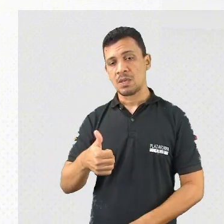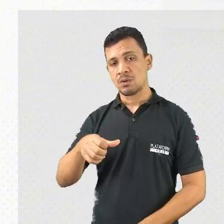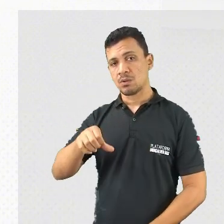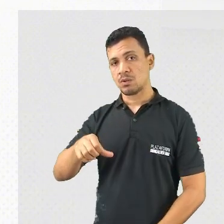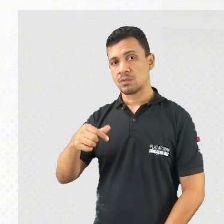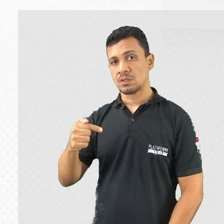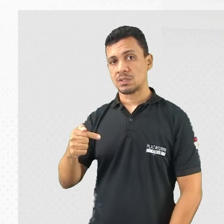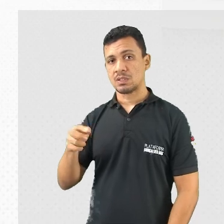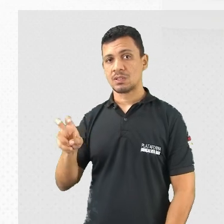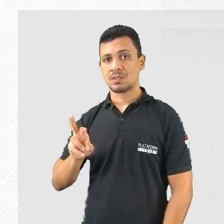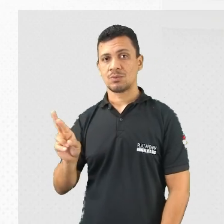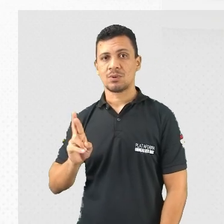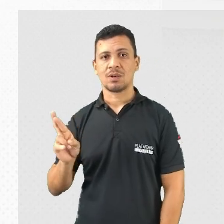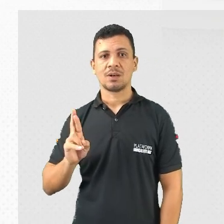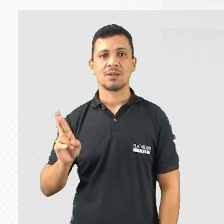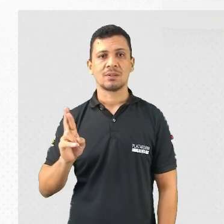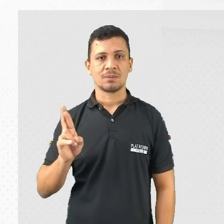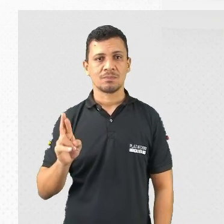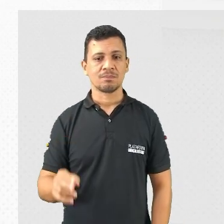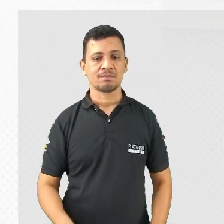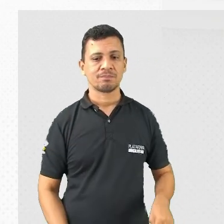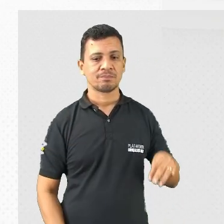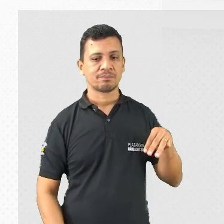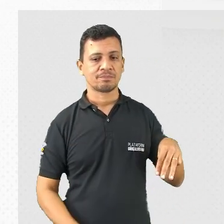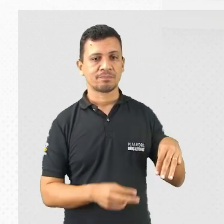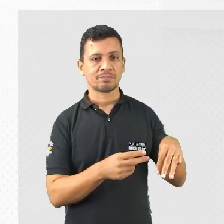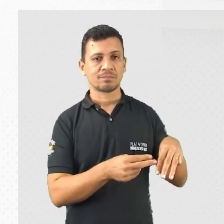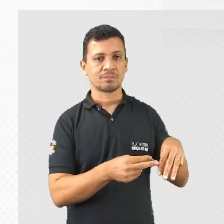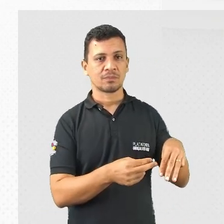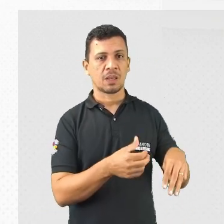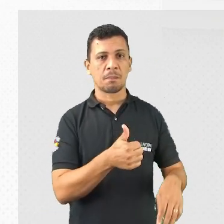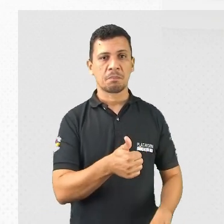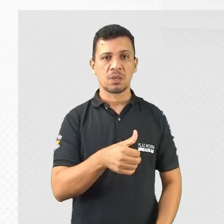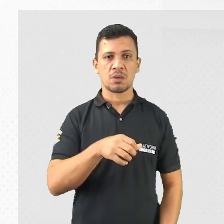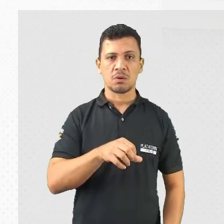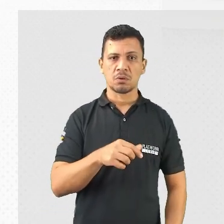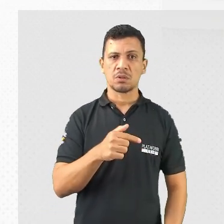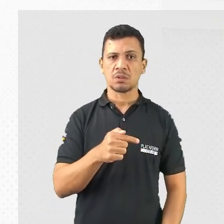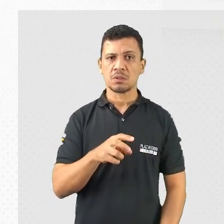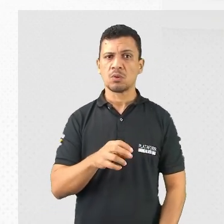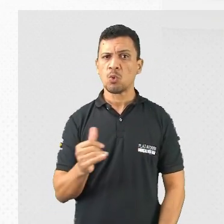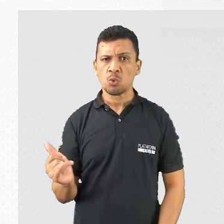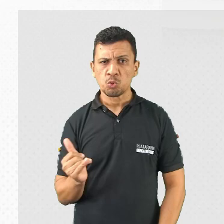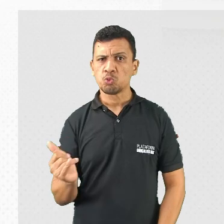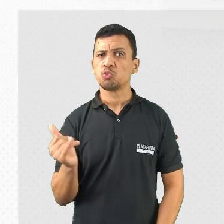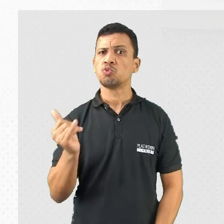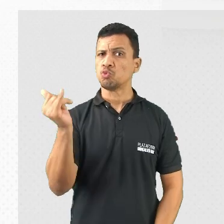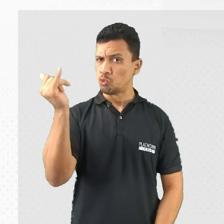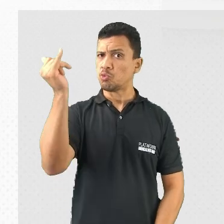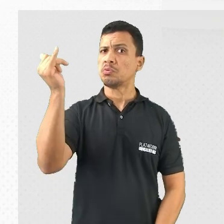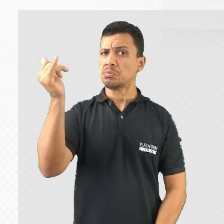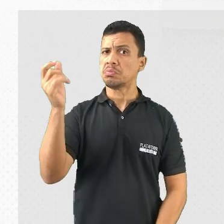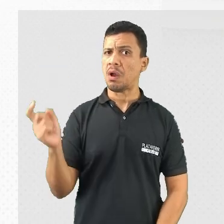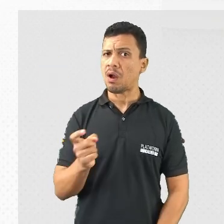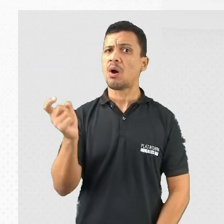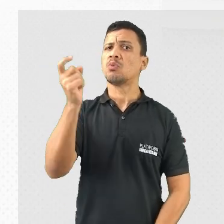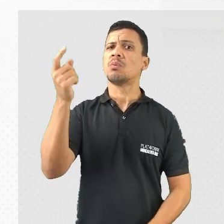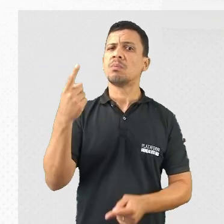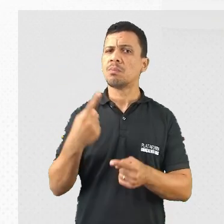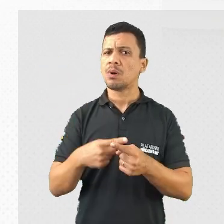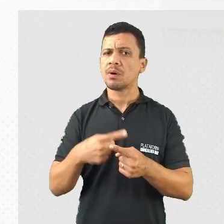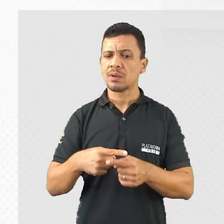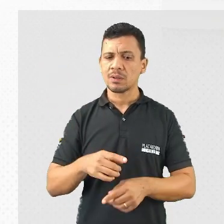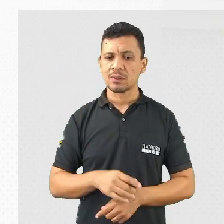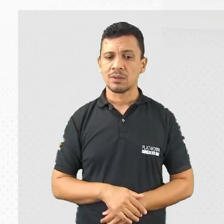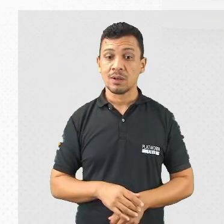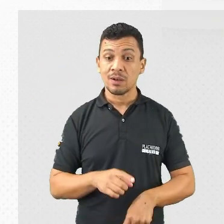1.975 reais, ó. Olha, pessoal, porque agora deu um juros bastante alto, pessoal. Por quê, galera?